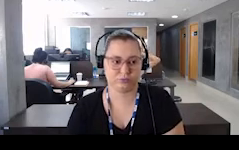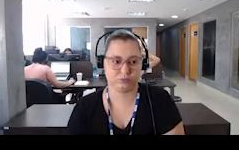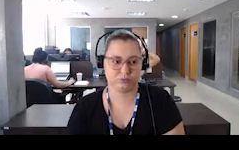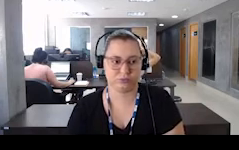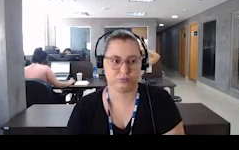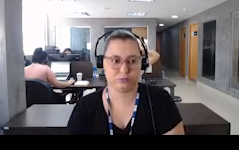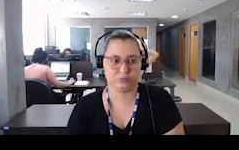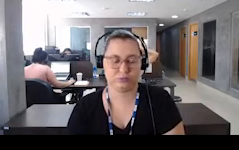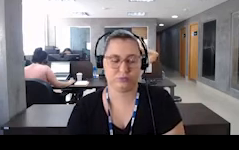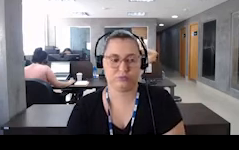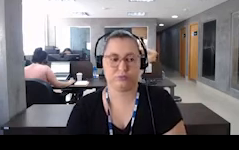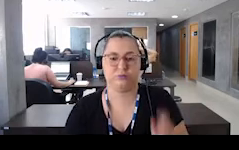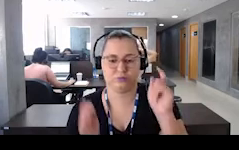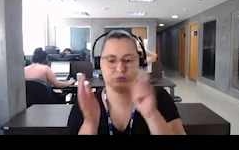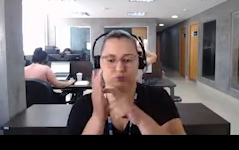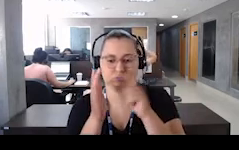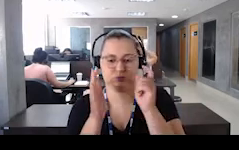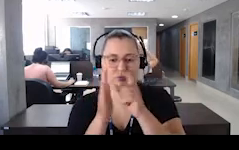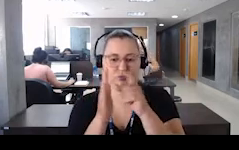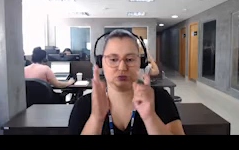atividade aqui, fundamentos,